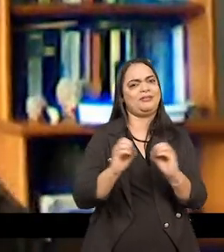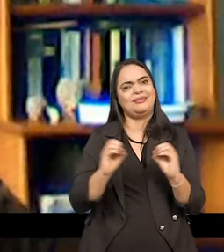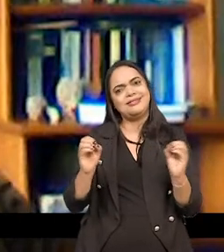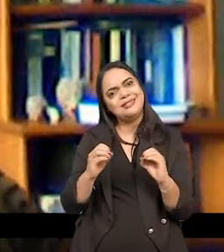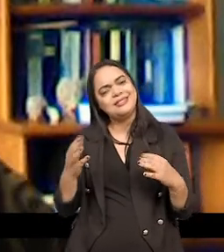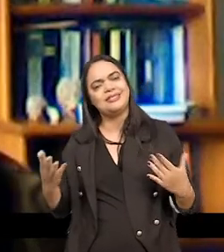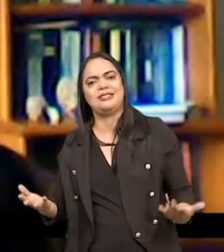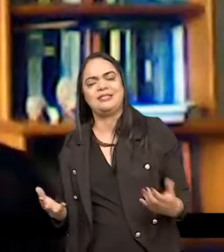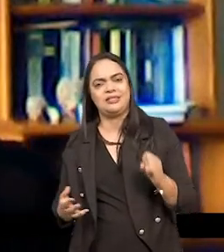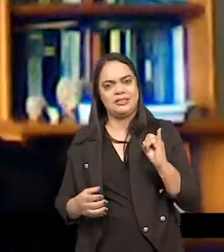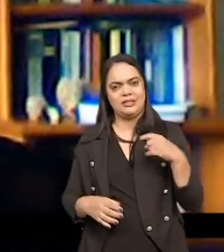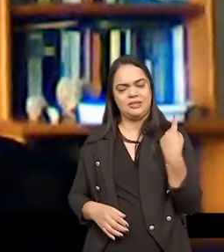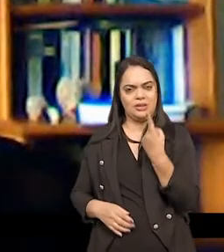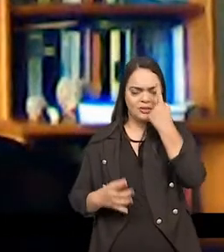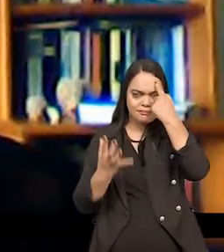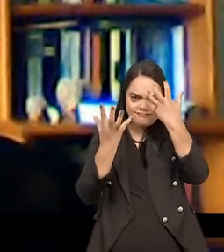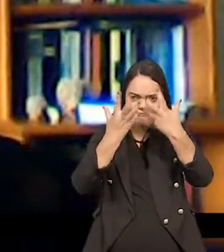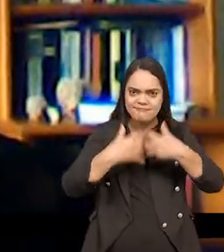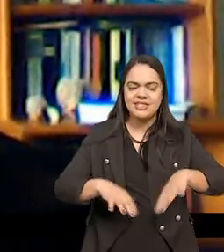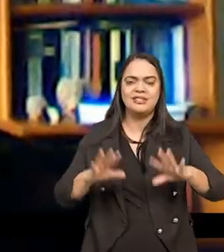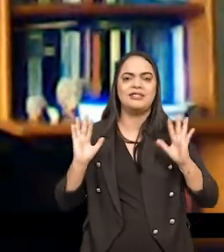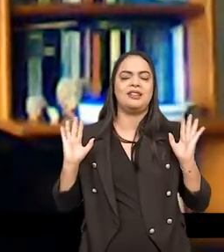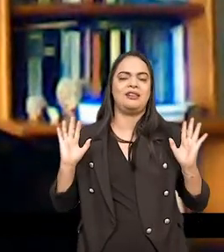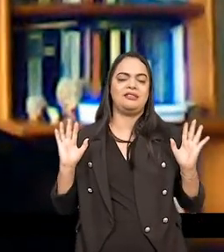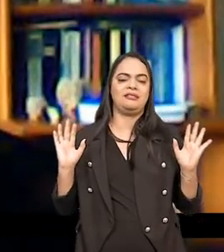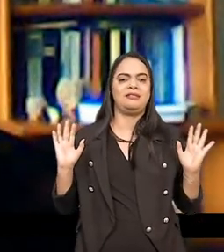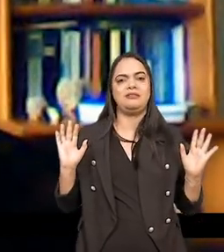olhar, assim, a grosso modo, a não ser